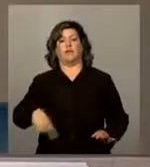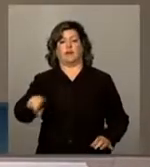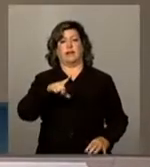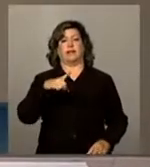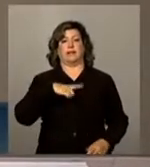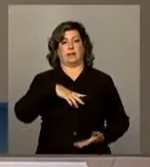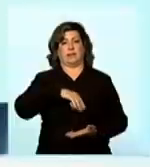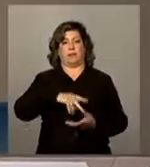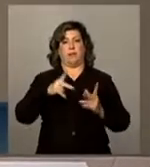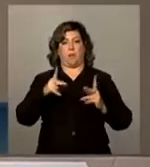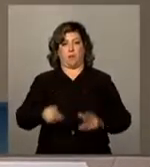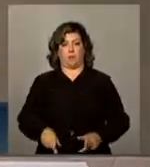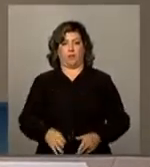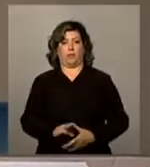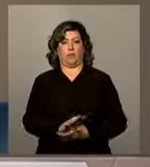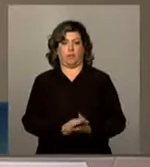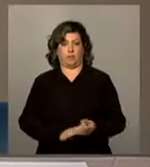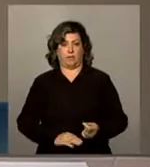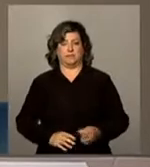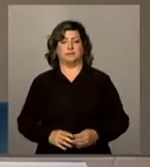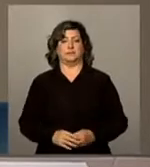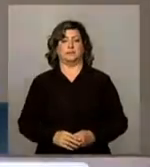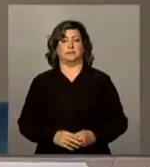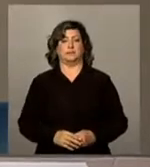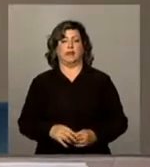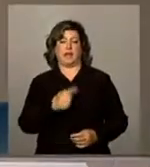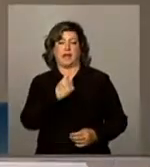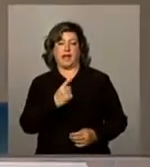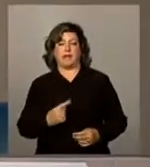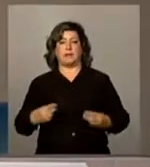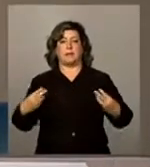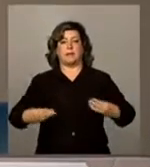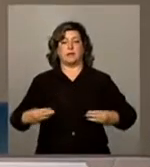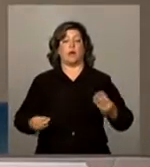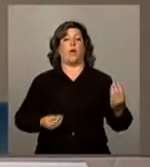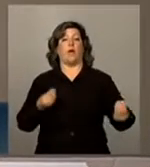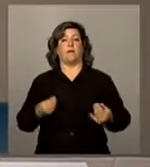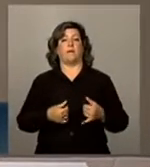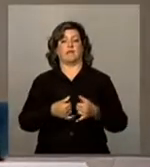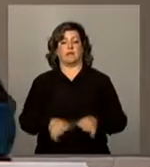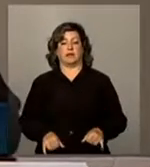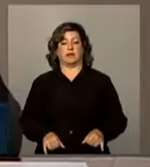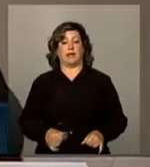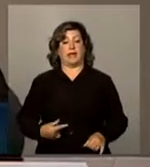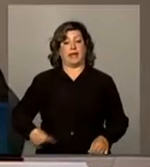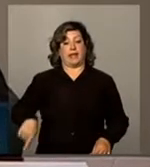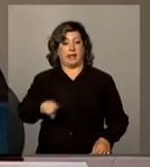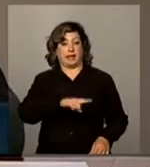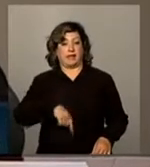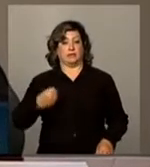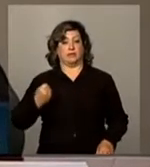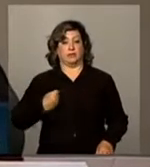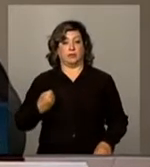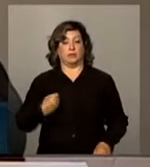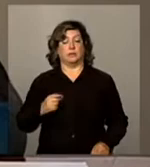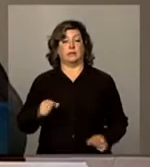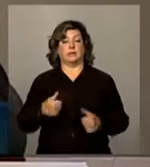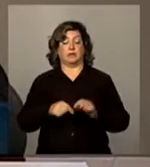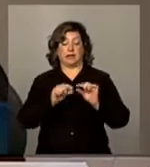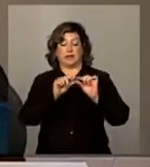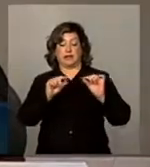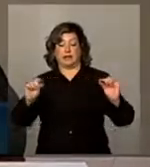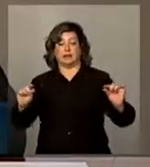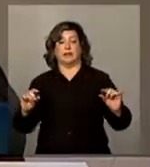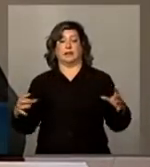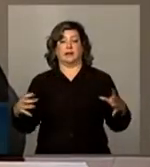aí a cópia com cada ministério, como é que ele fica. Esses números estão na linha de